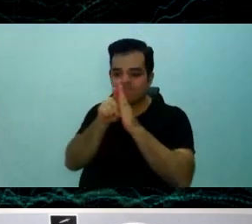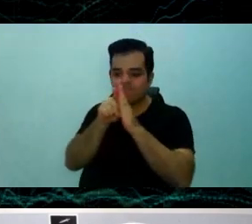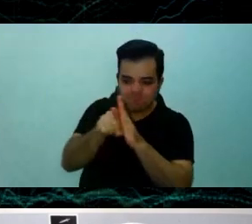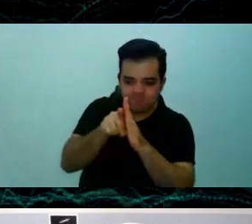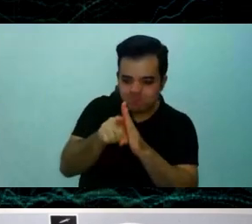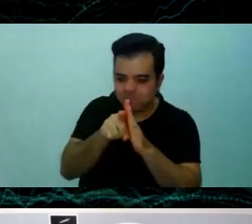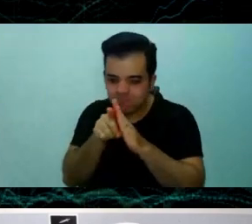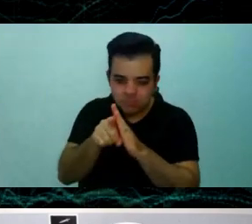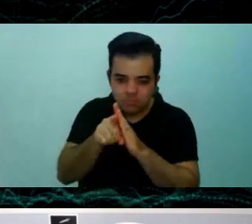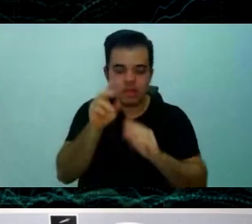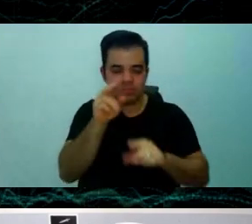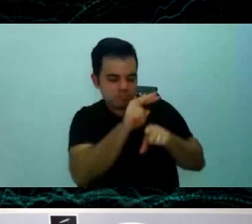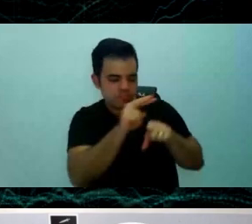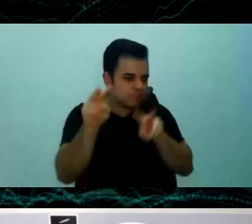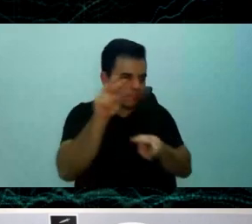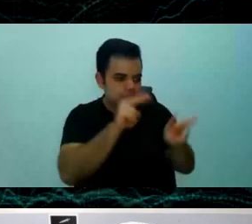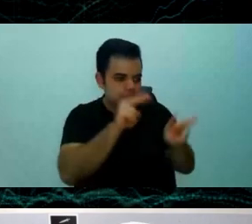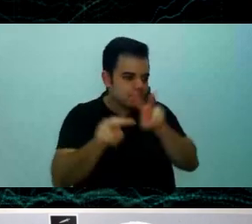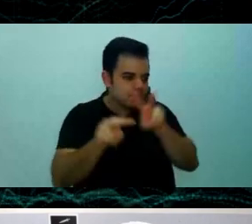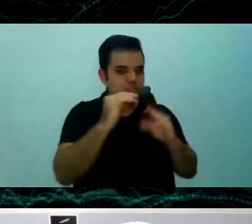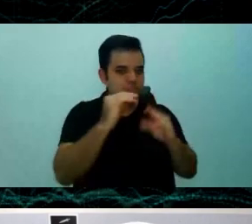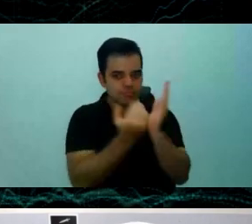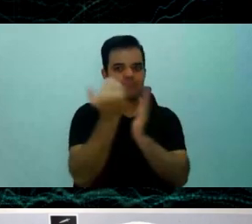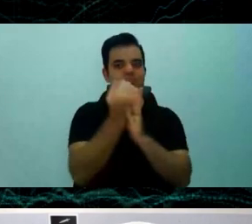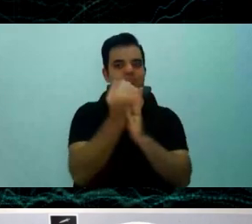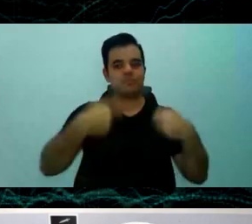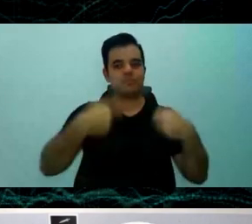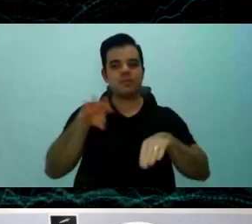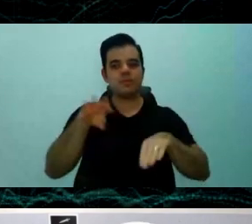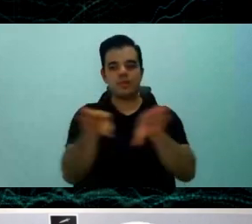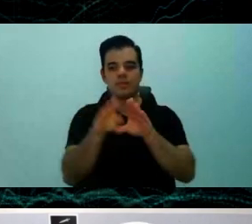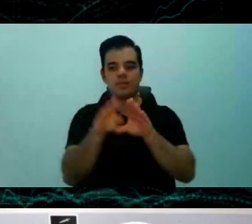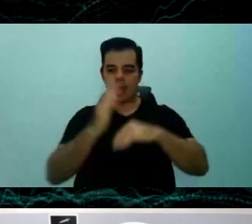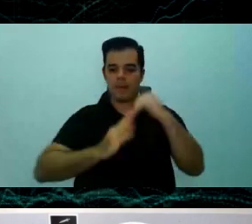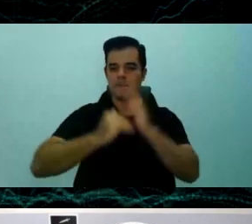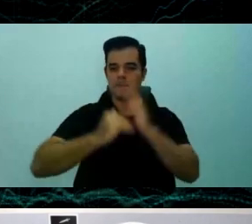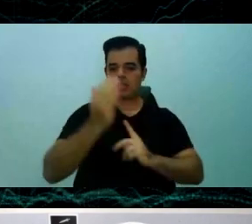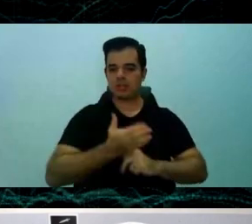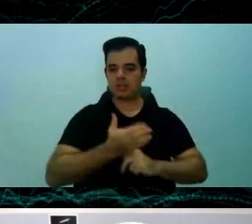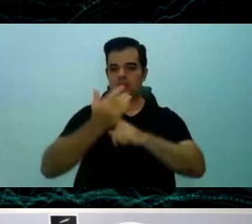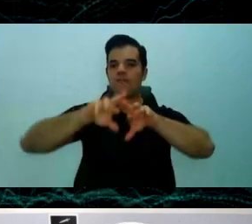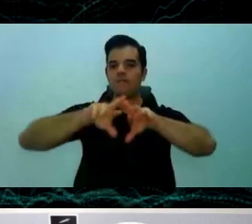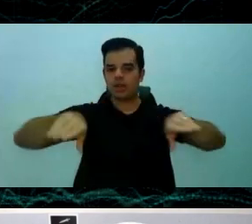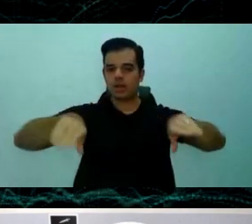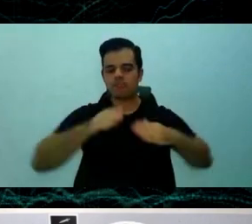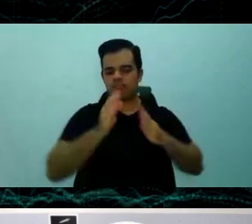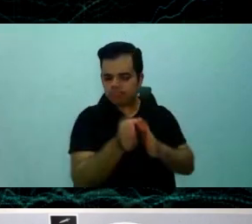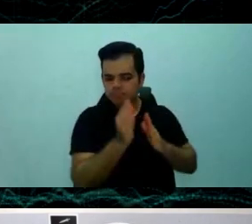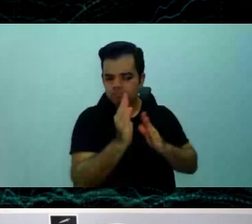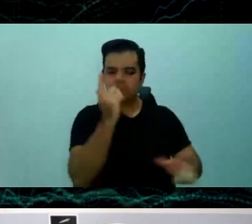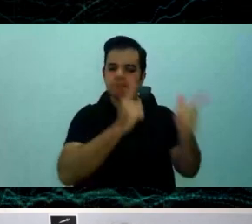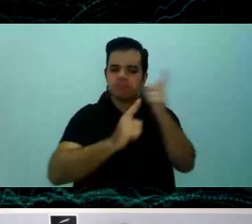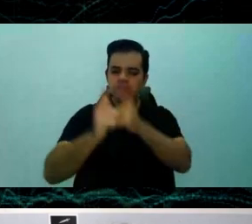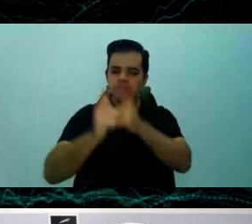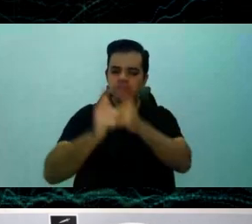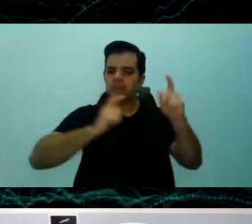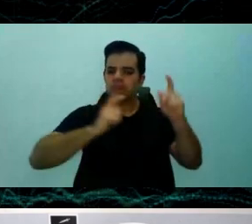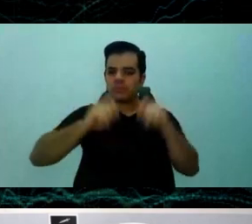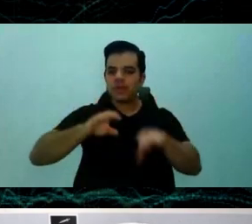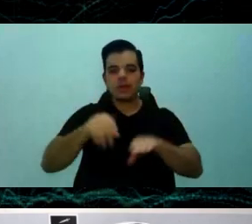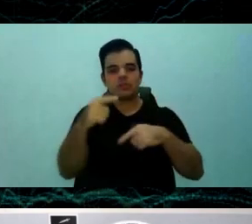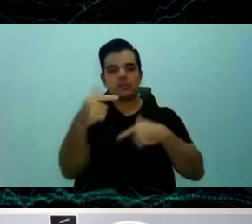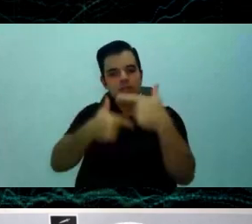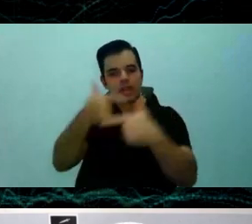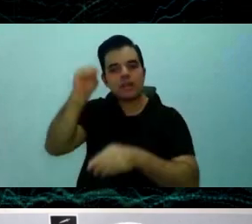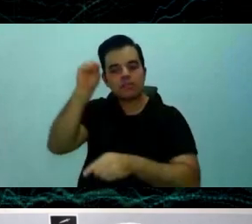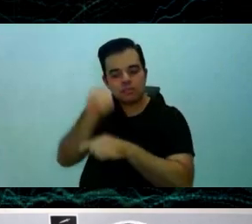de monitoramento, pois suas habilidades em diversas tecnologias sempre seguirão o mesmo caminho. Eu sempre falo o seguinte: quem trabalha com monitoramento e quer